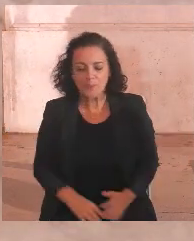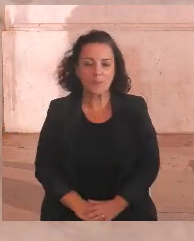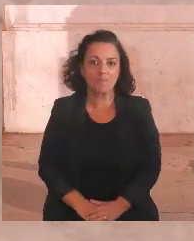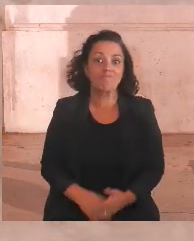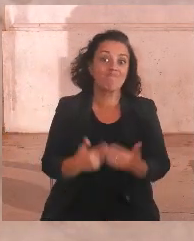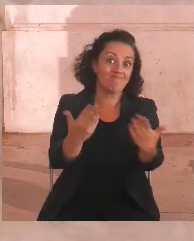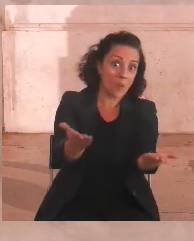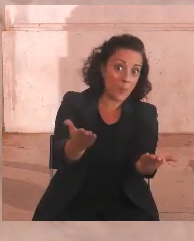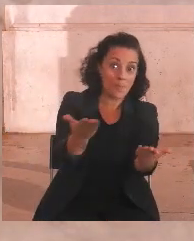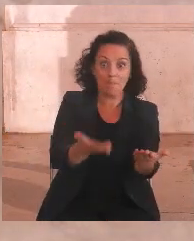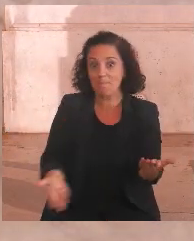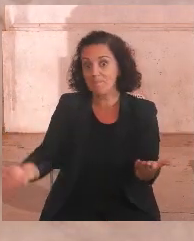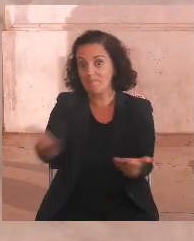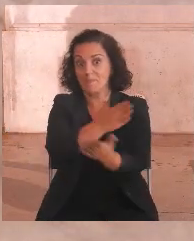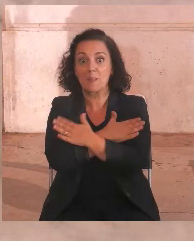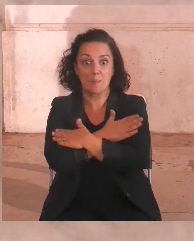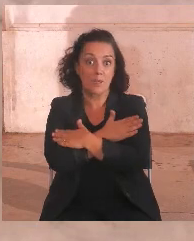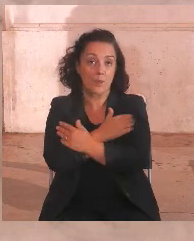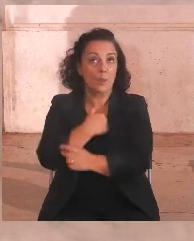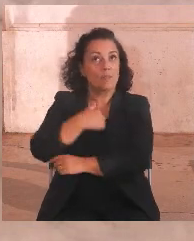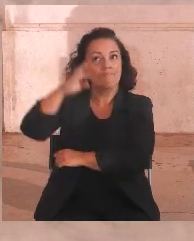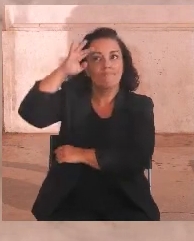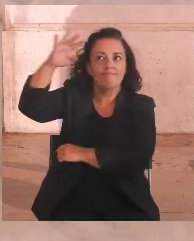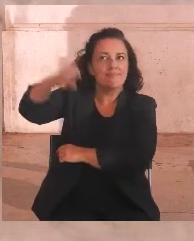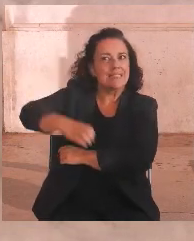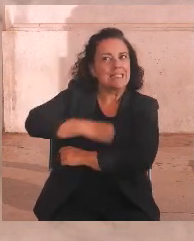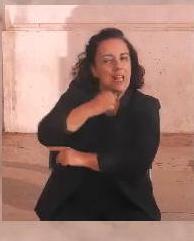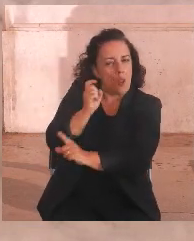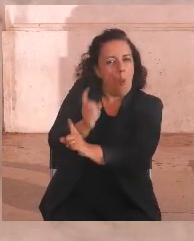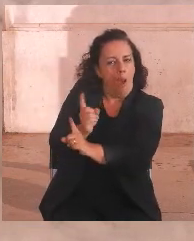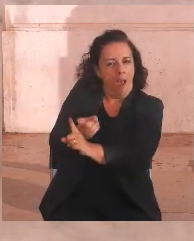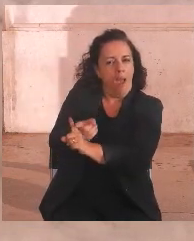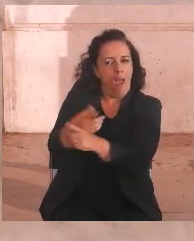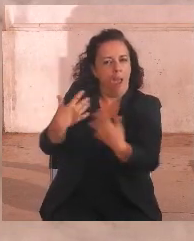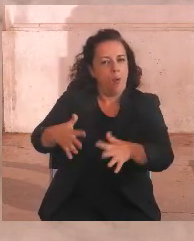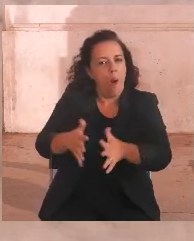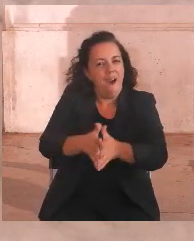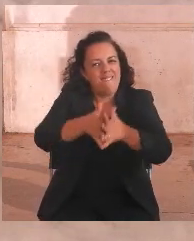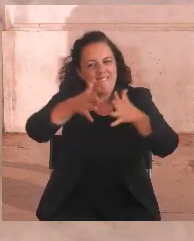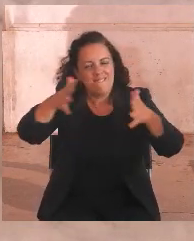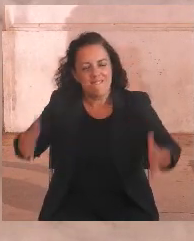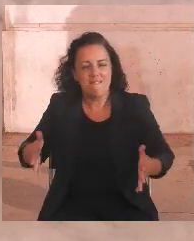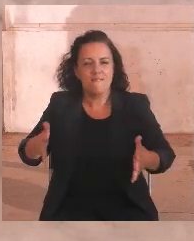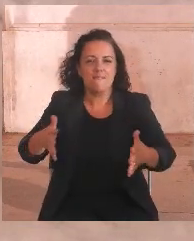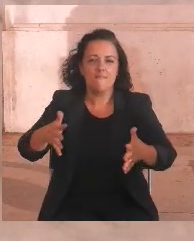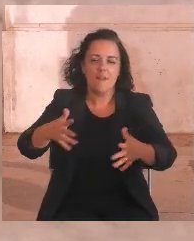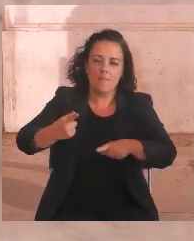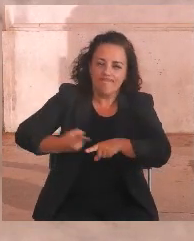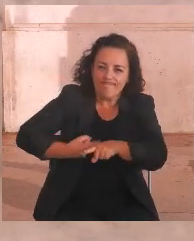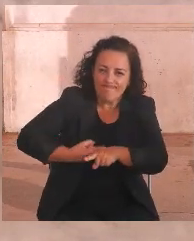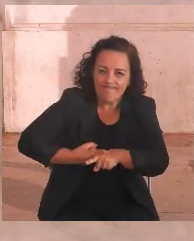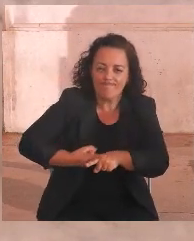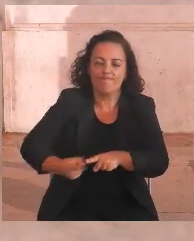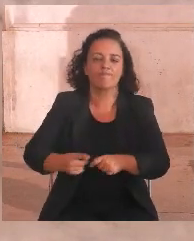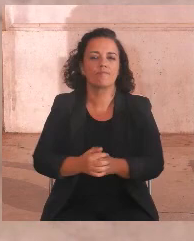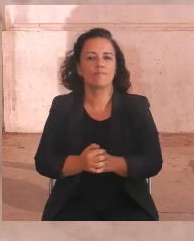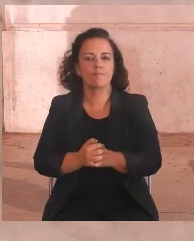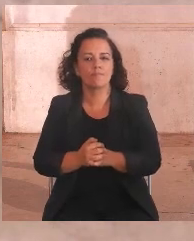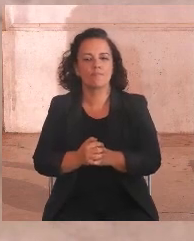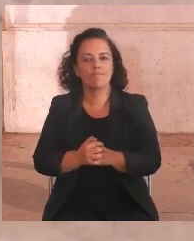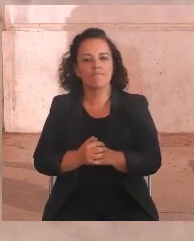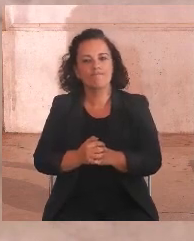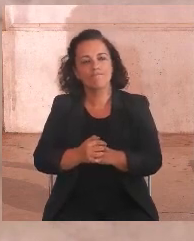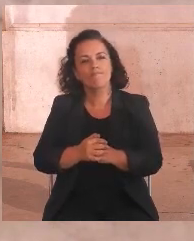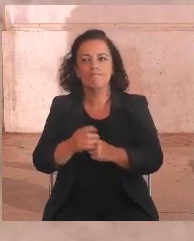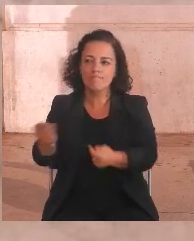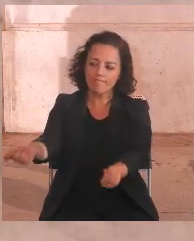E por isso, meus amigos, fazemos com esse sentido de enorme entusiasmo, desse sentido de